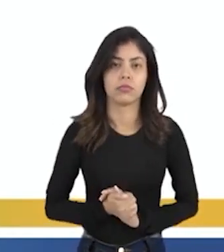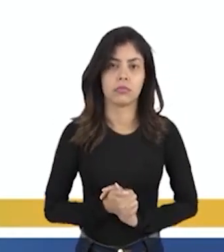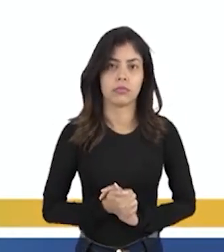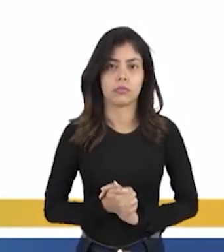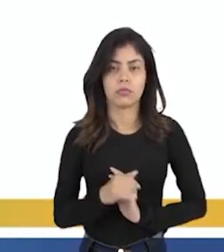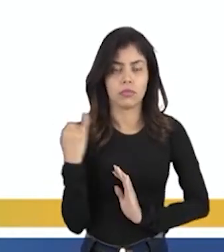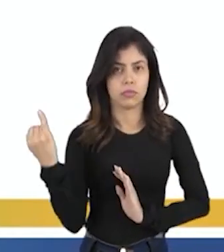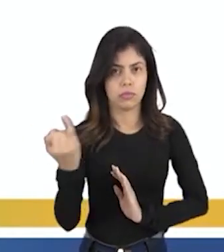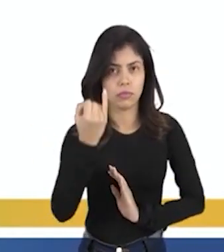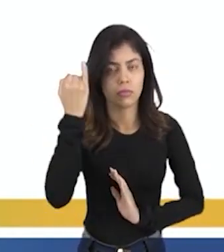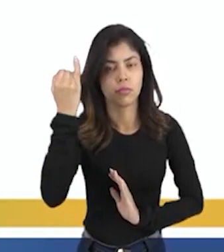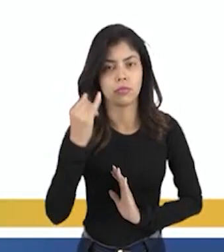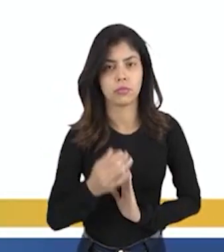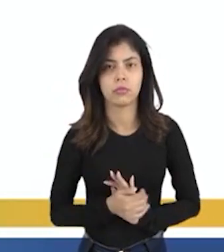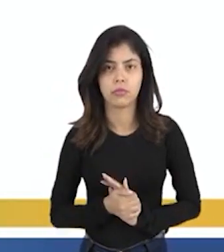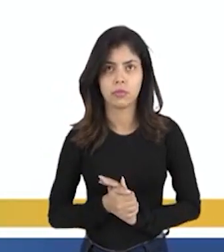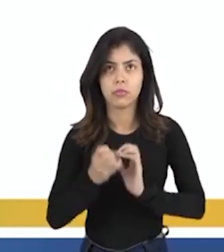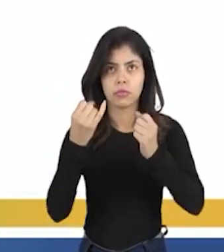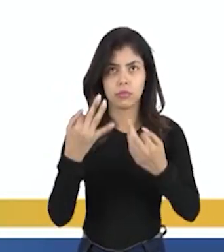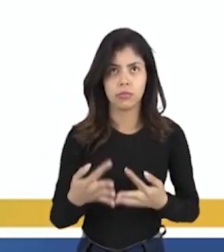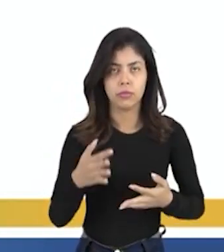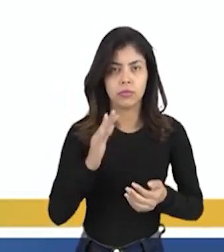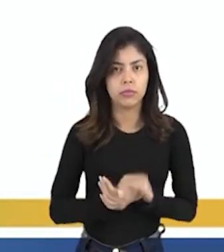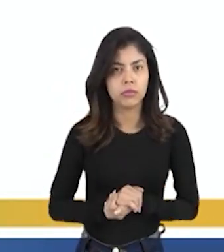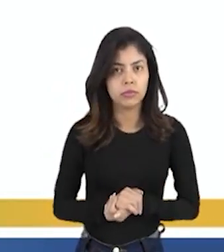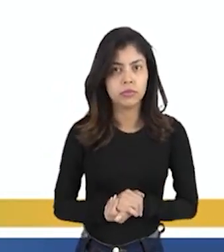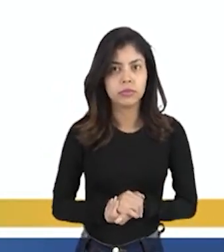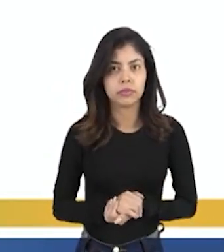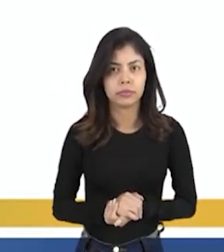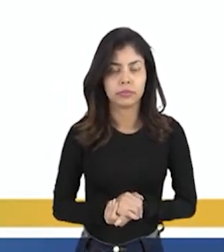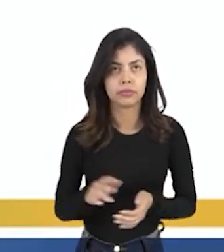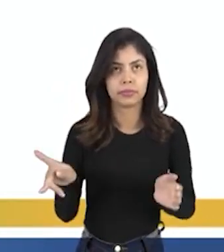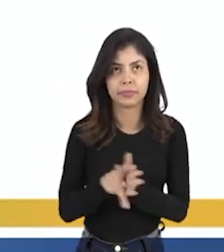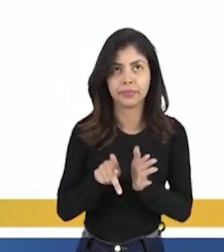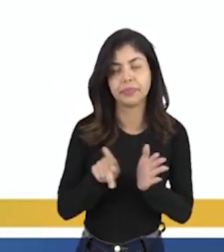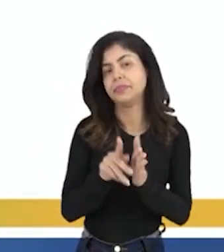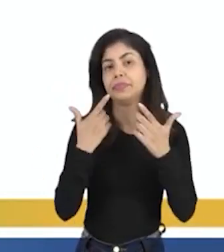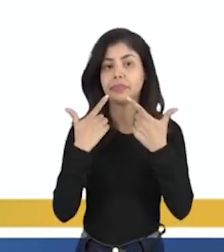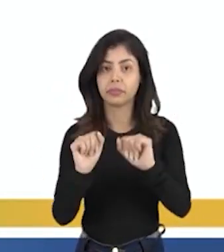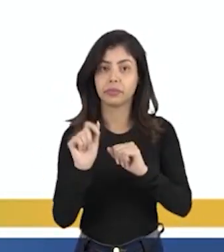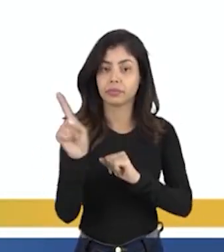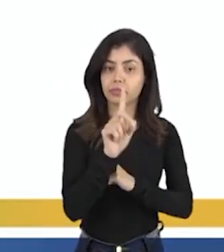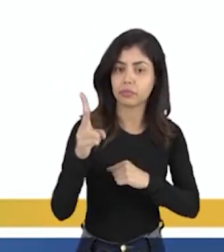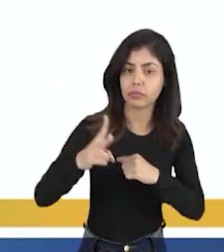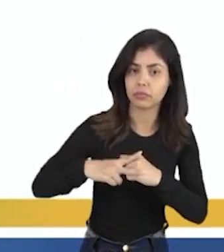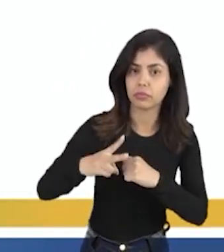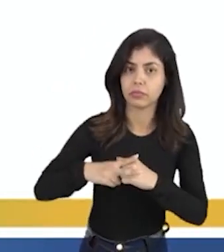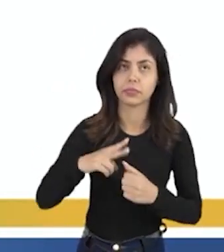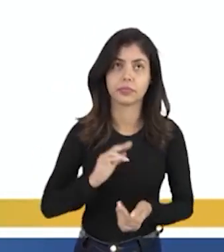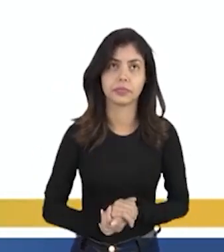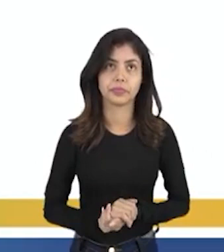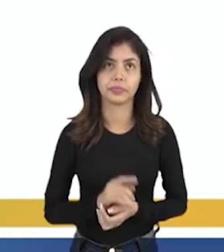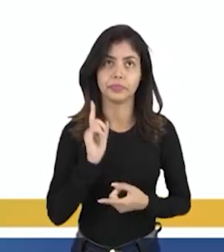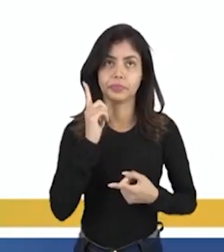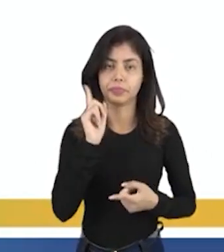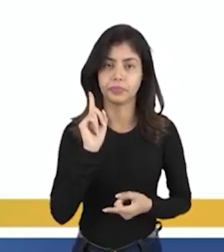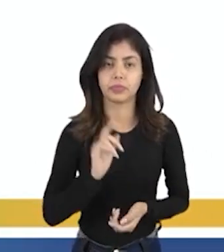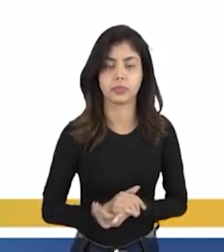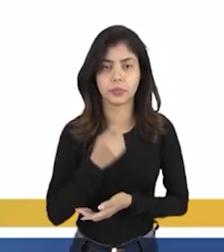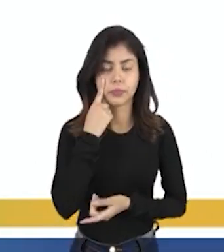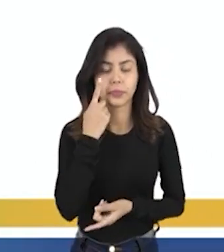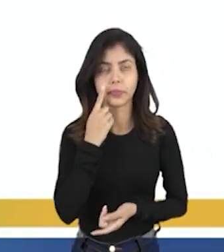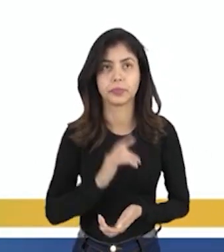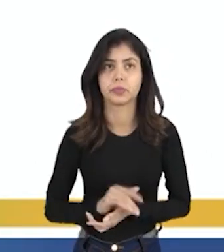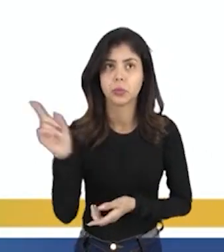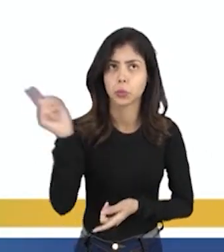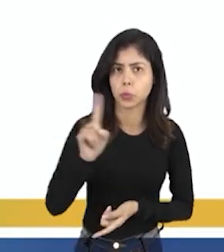É importantíssimo dar atenção devida à linguagem não verbal. No primeiro quadrinho